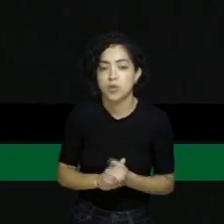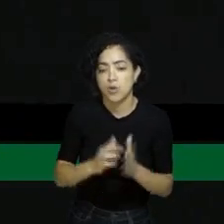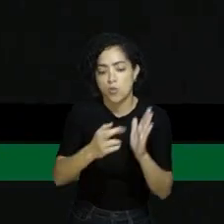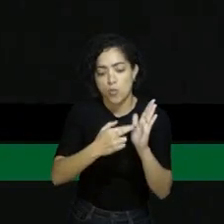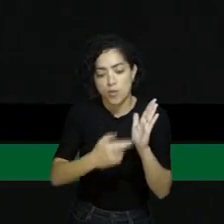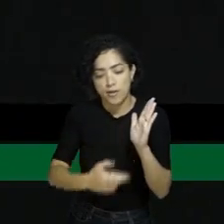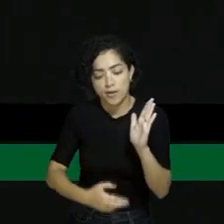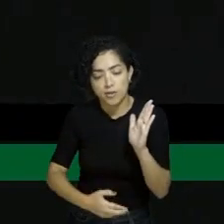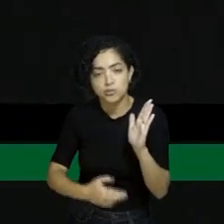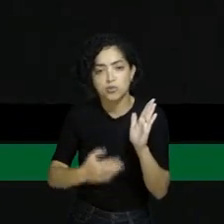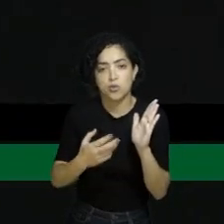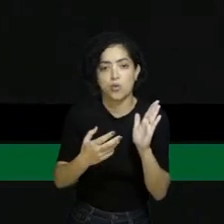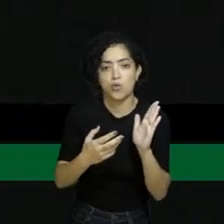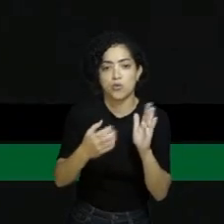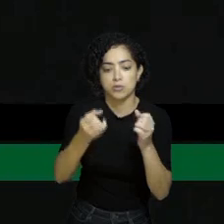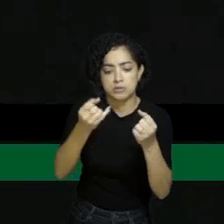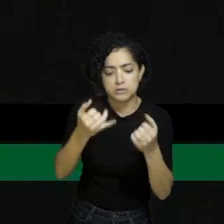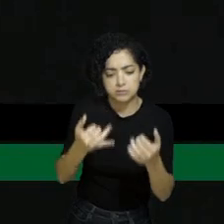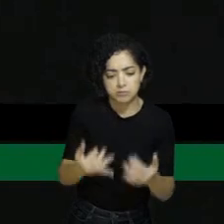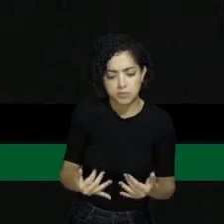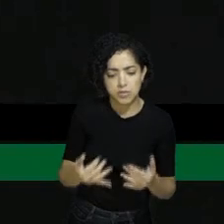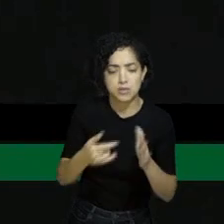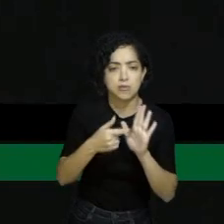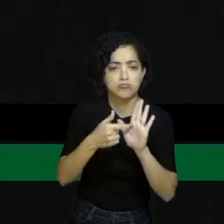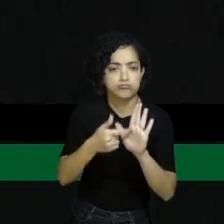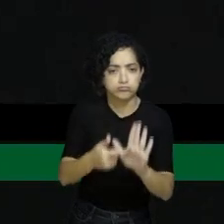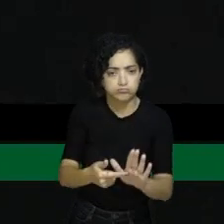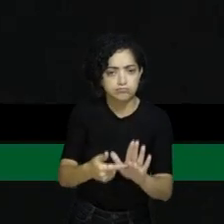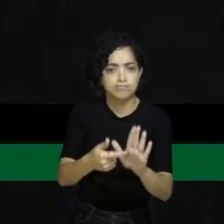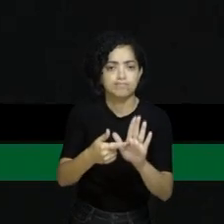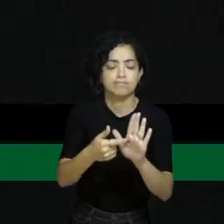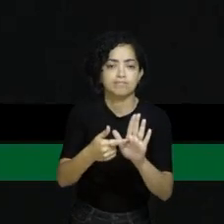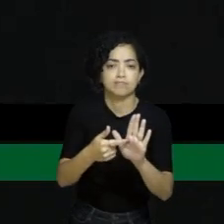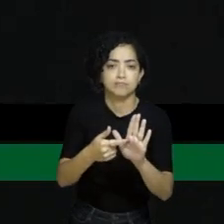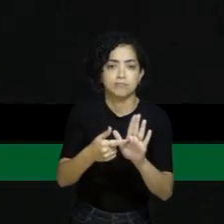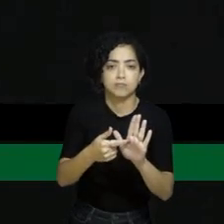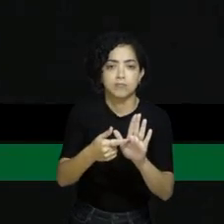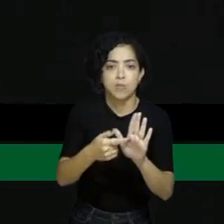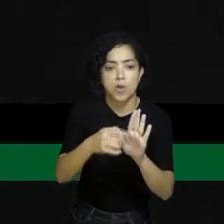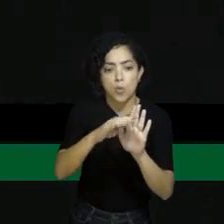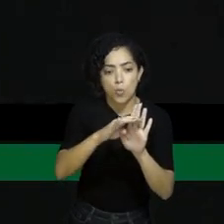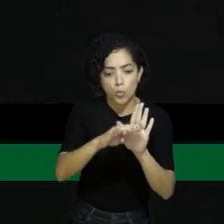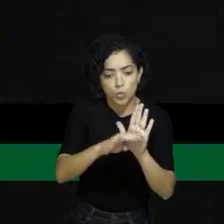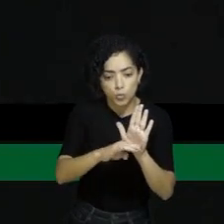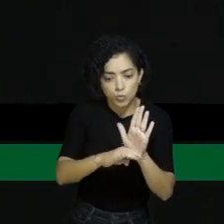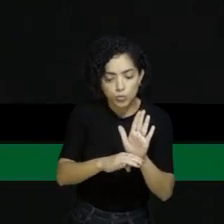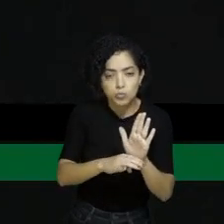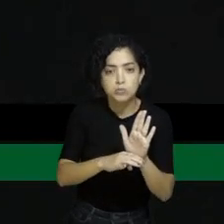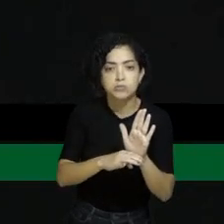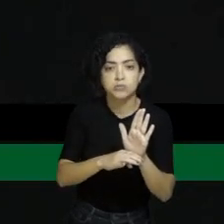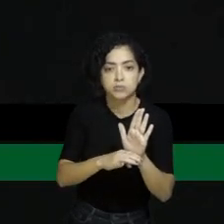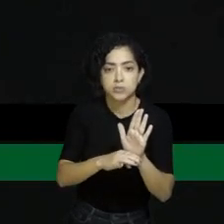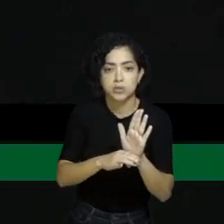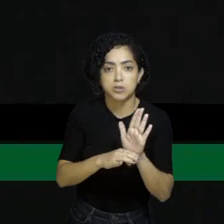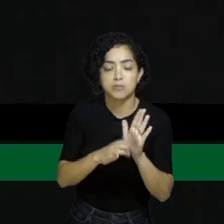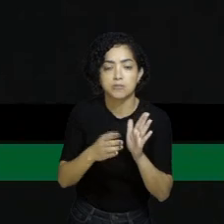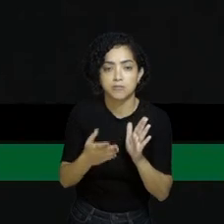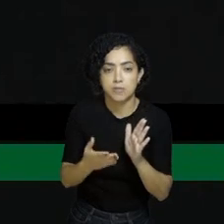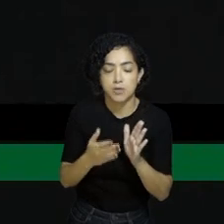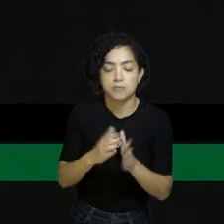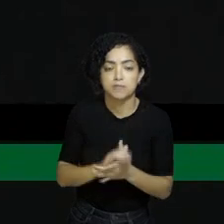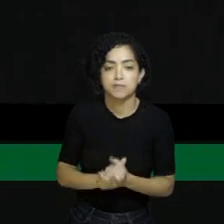relatório, preste conta, passe um cronograma da implantação do CAR em